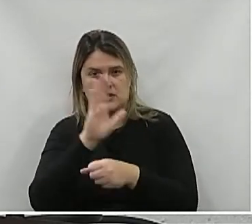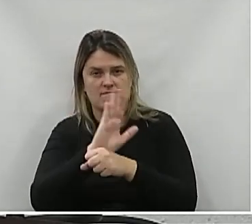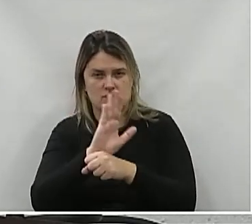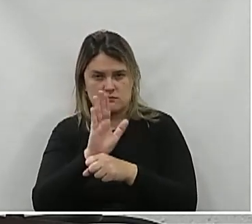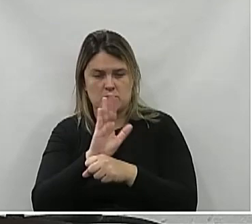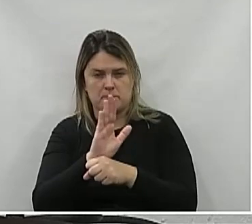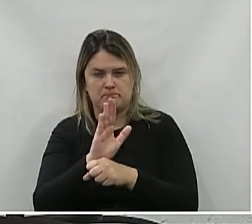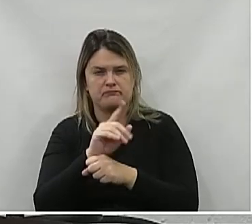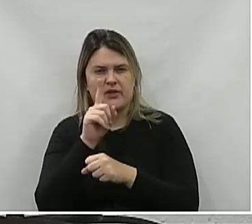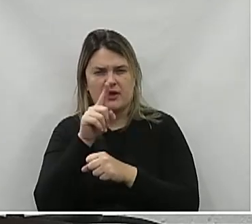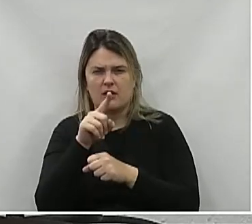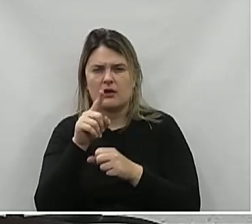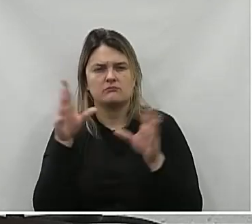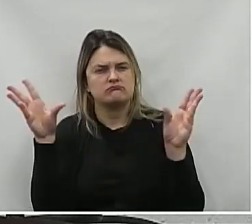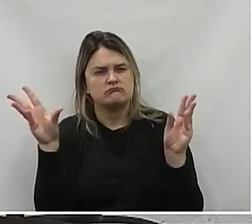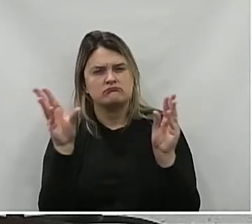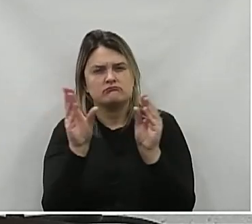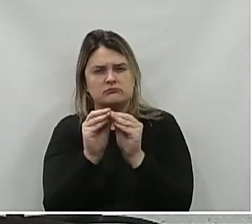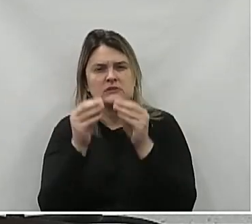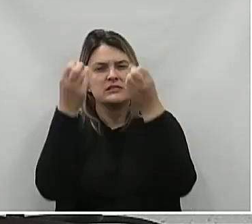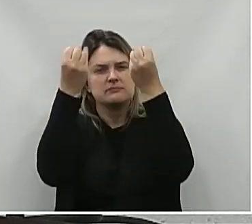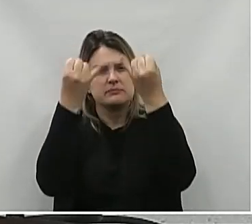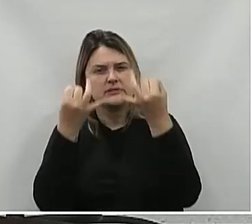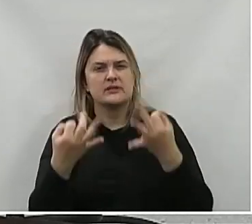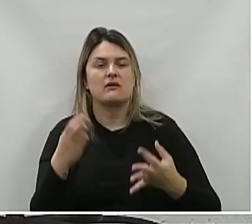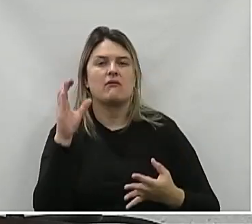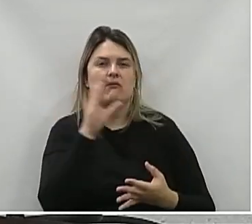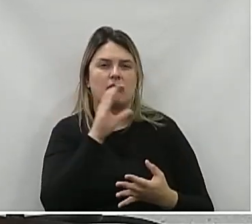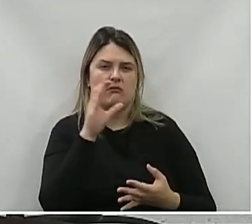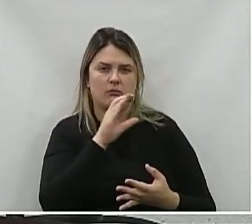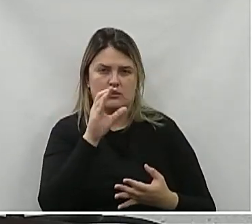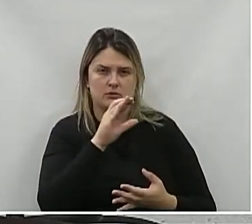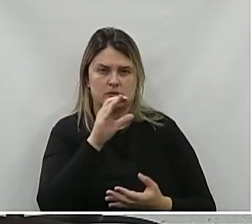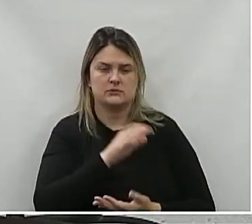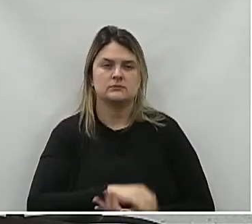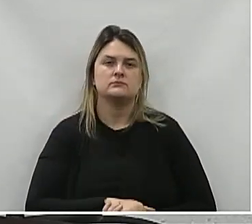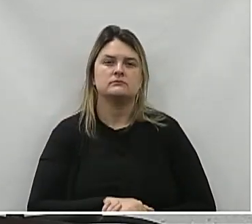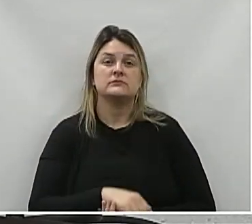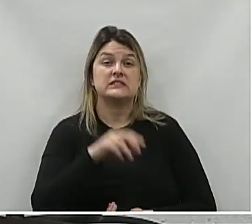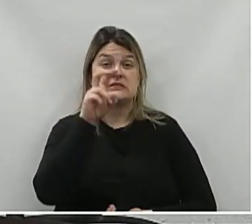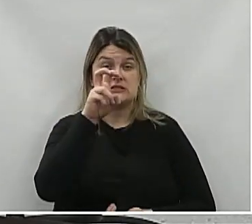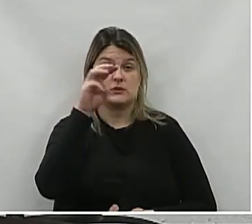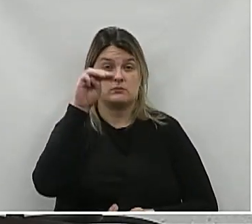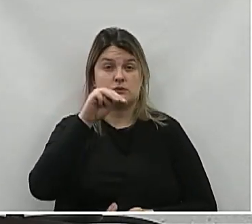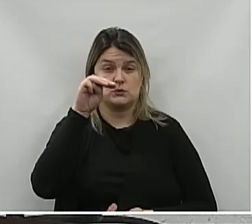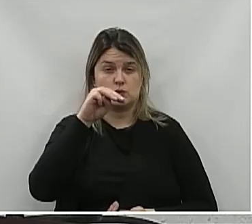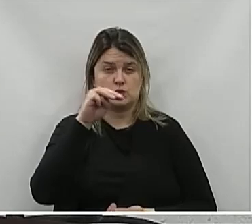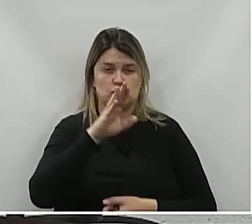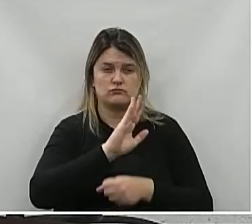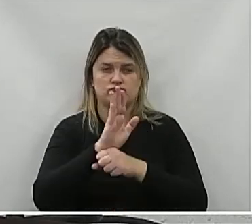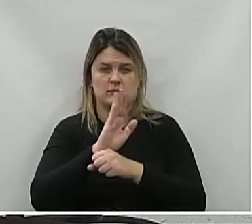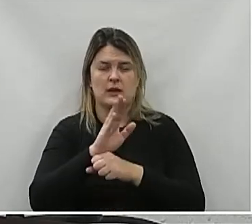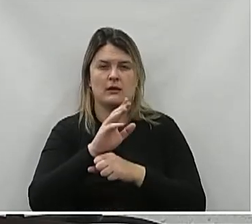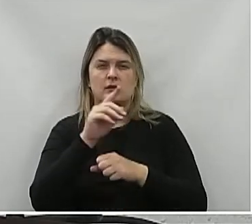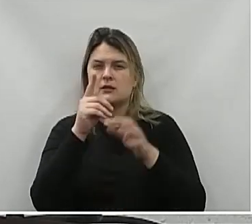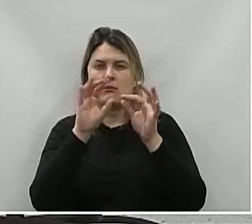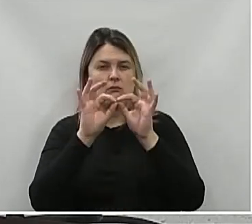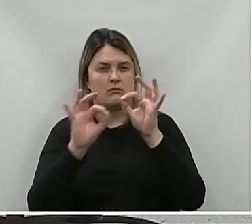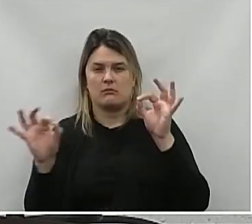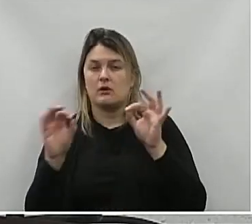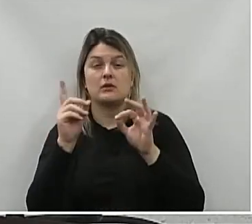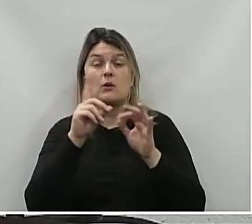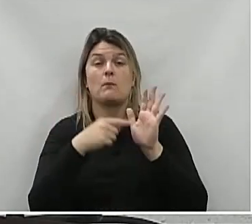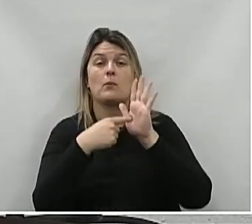ele é bem otimizado, ele explica rapidinho, né? São 5 minutos do vídeo, ele parece um vídeo longo, mas ele